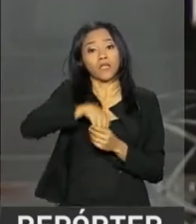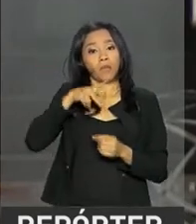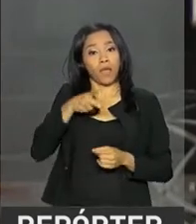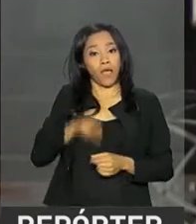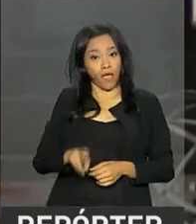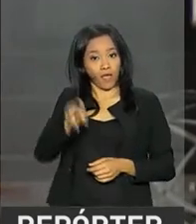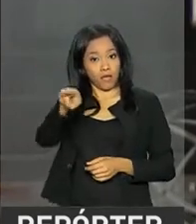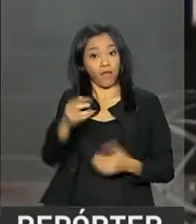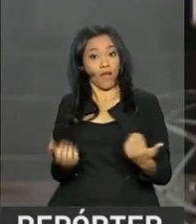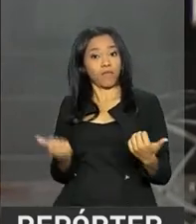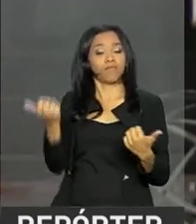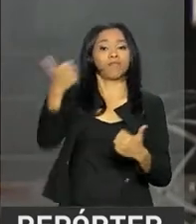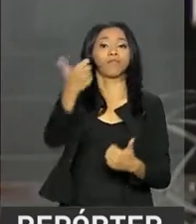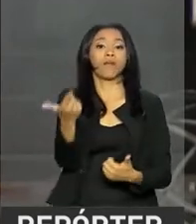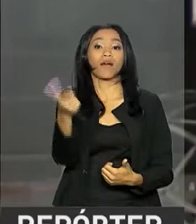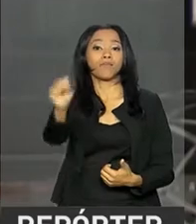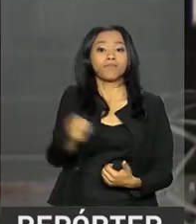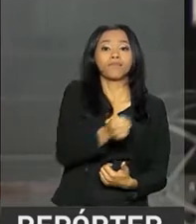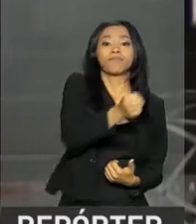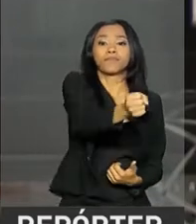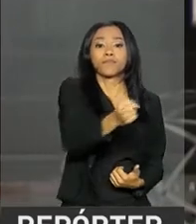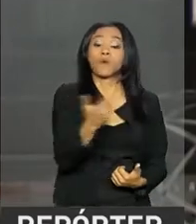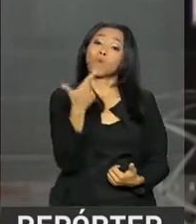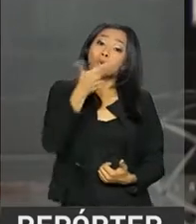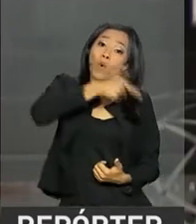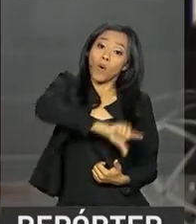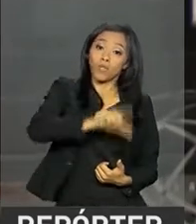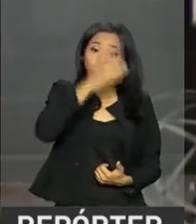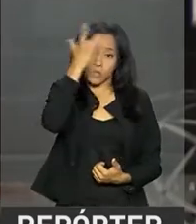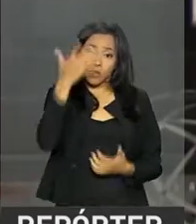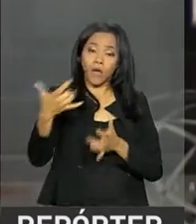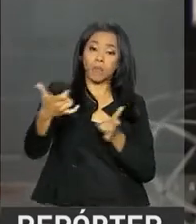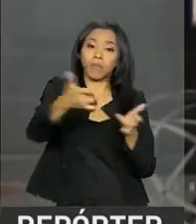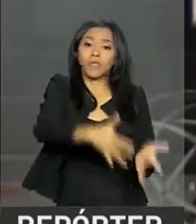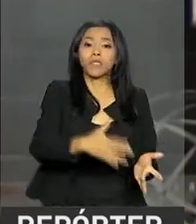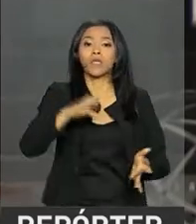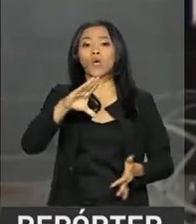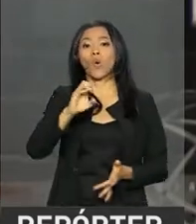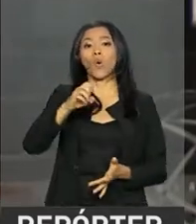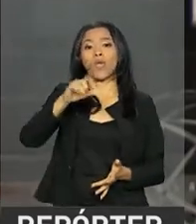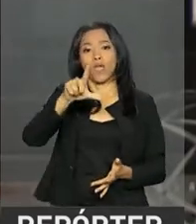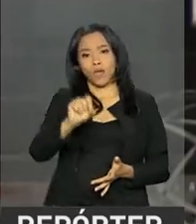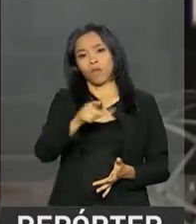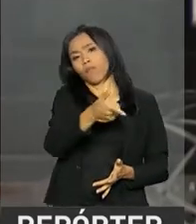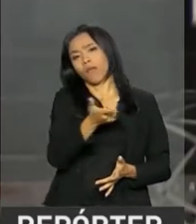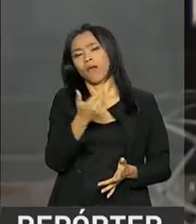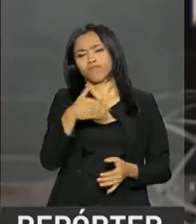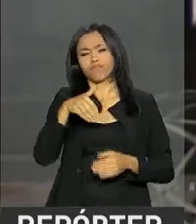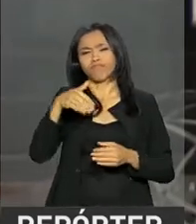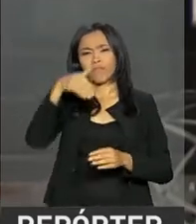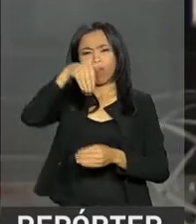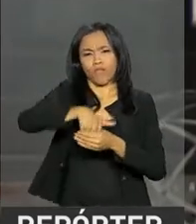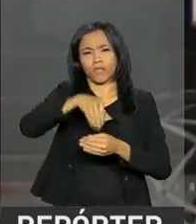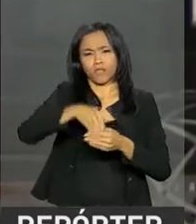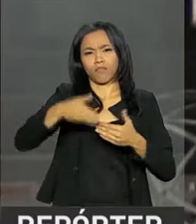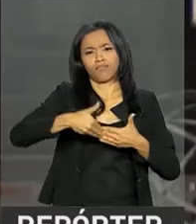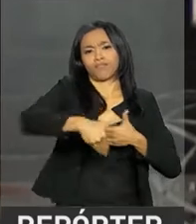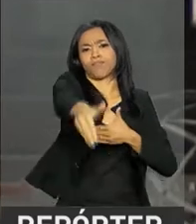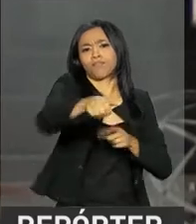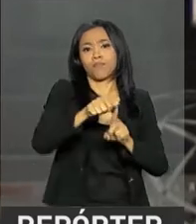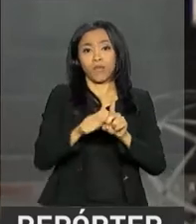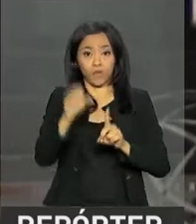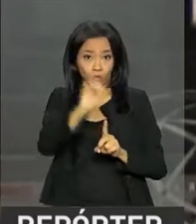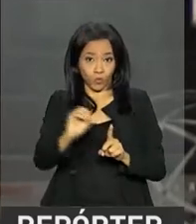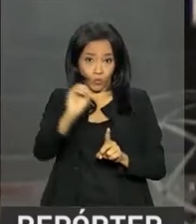Energia, Fernando Coelho Filho, deixa o cargo para disputar as eleições. E no sábado,